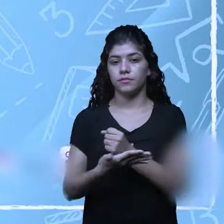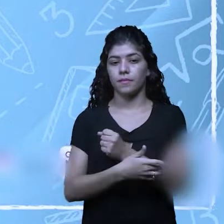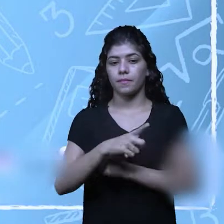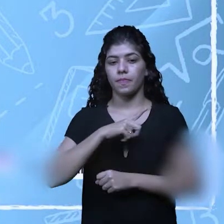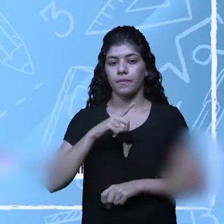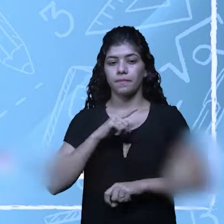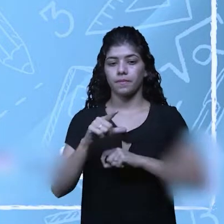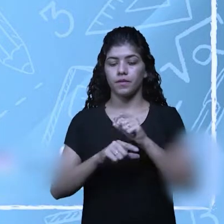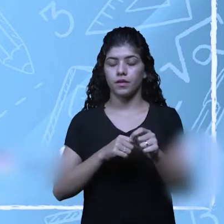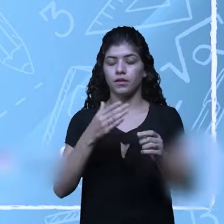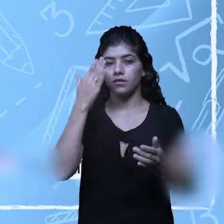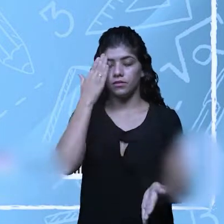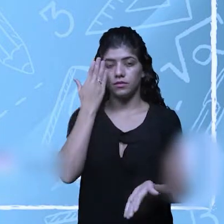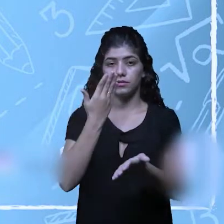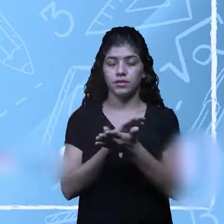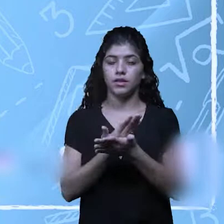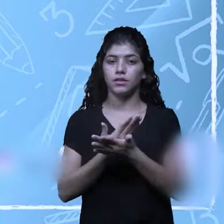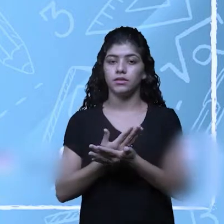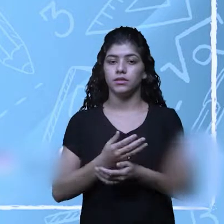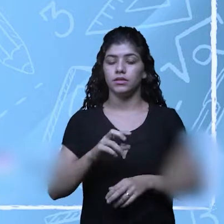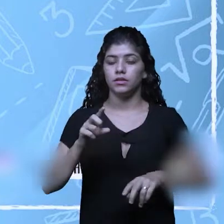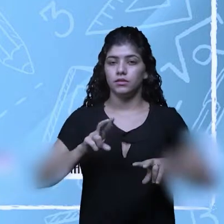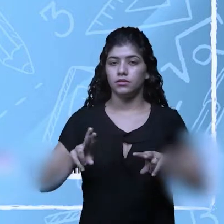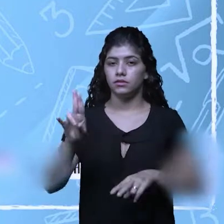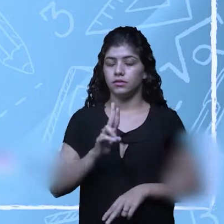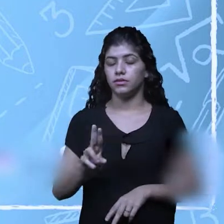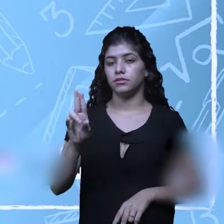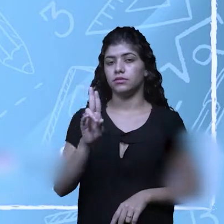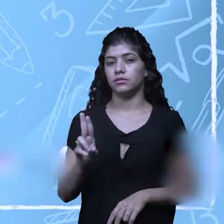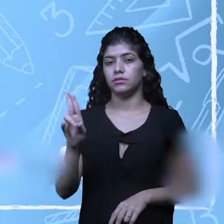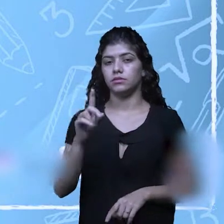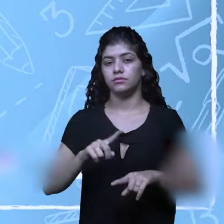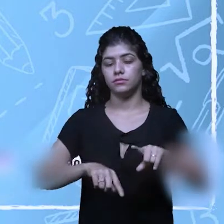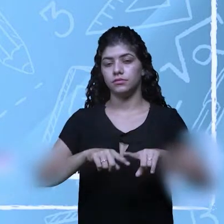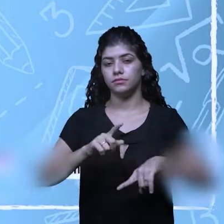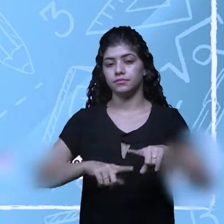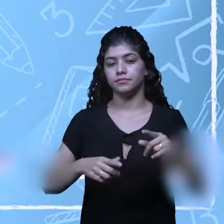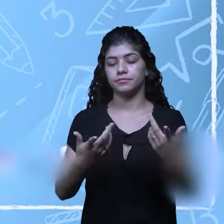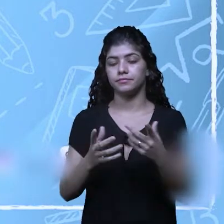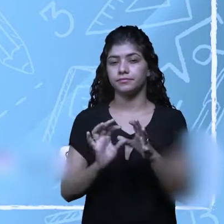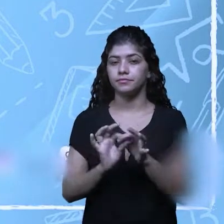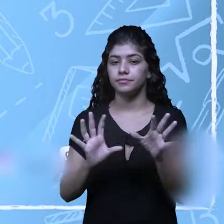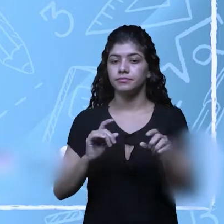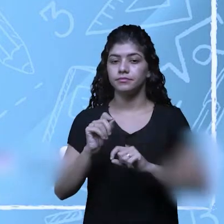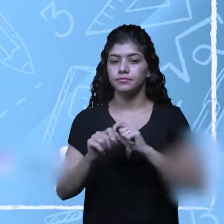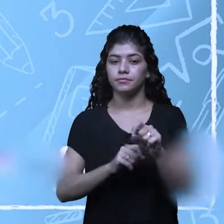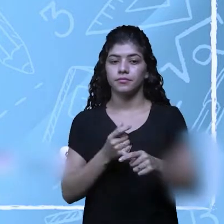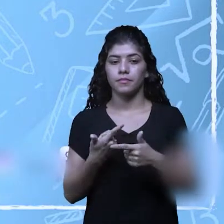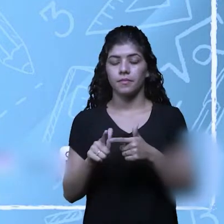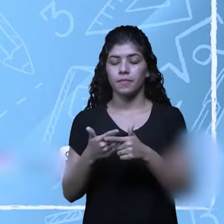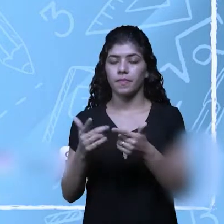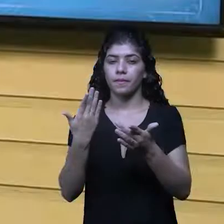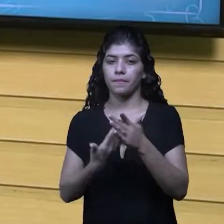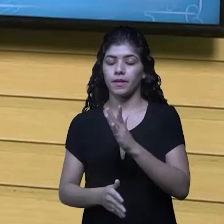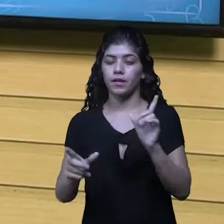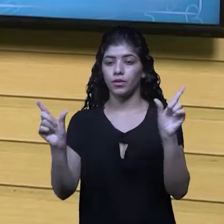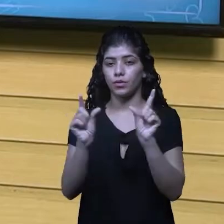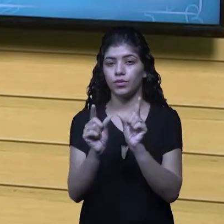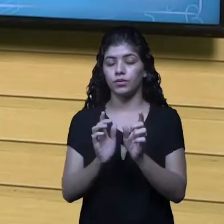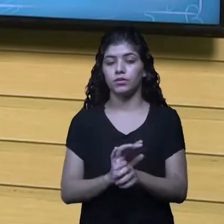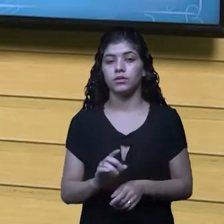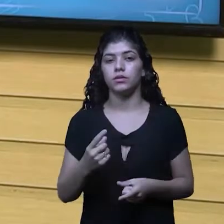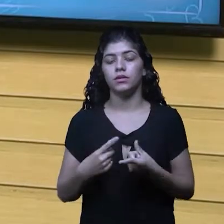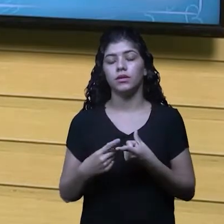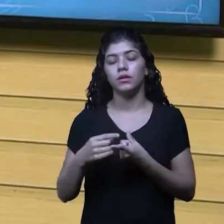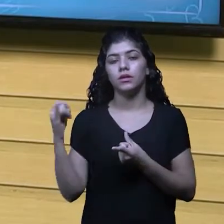a garantia da confiabilidade da ferramenta utilizada. É um dado que permite minimizar prejuízos. Então,